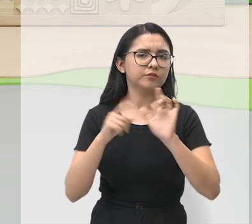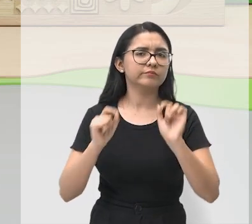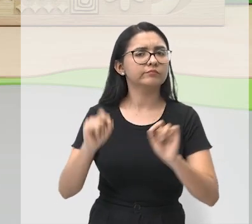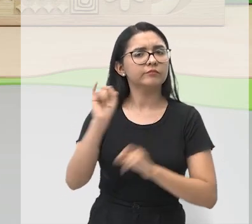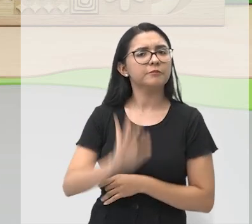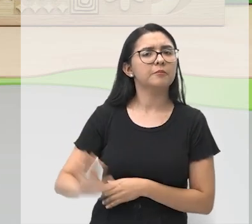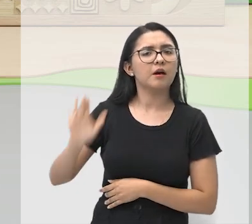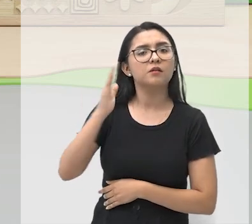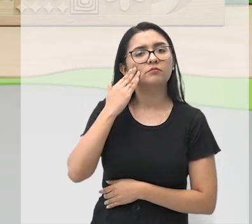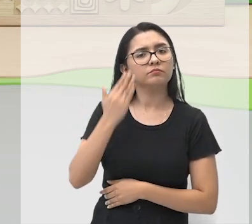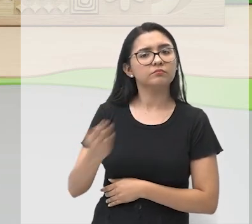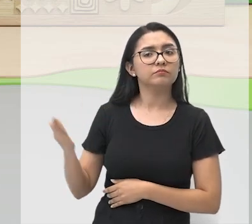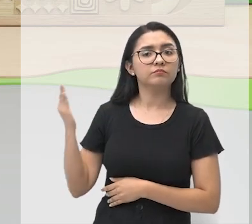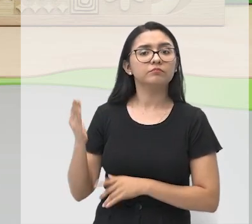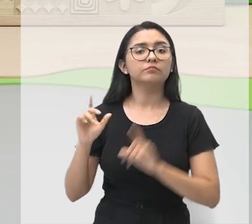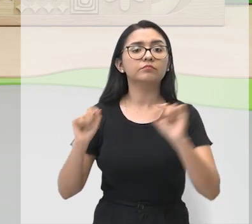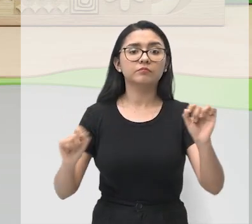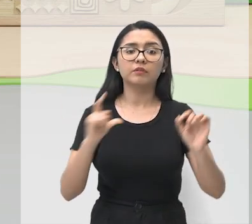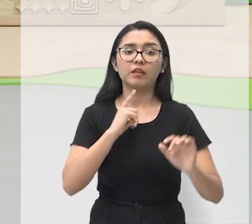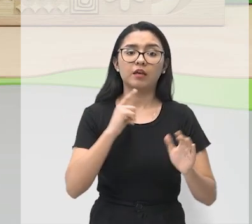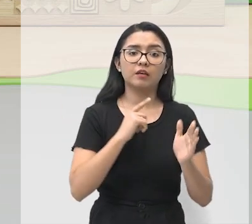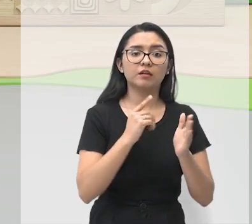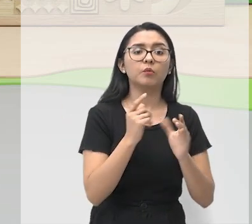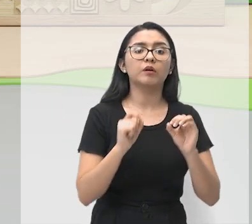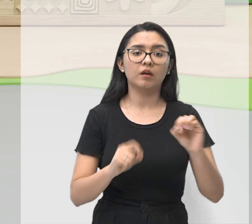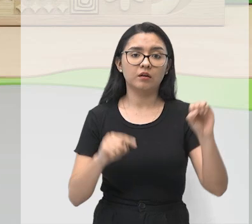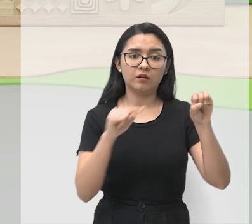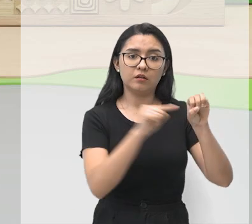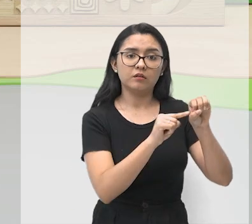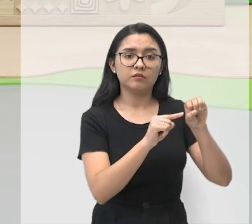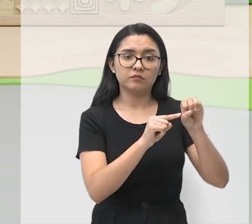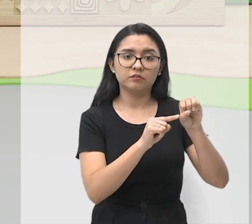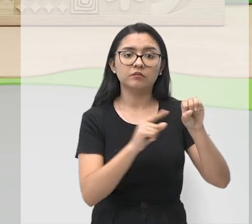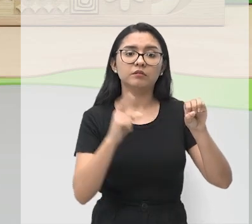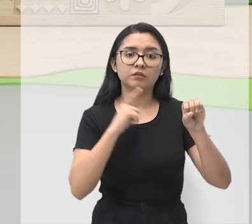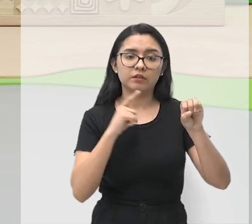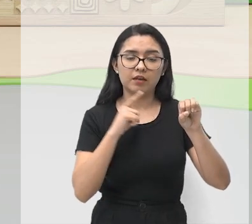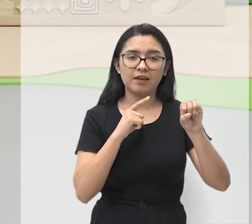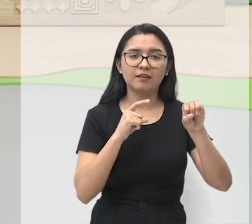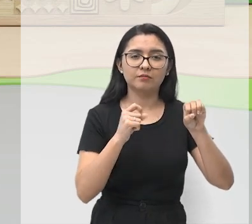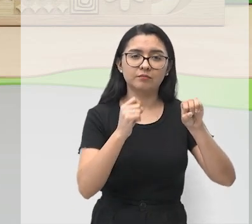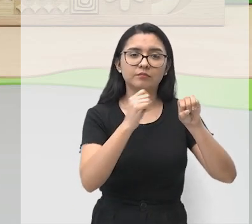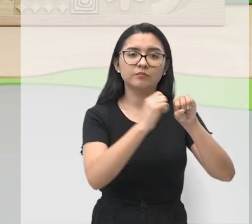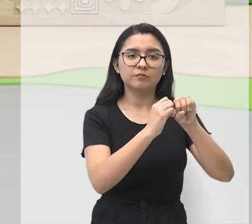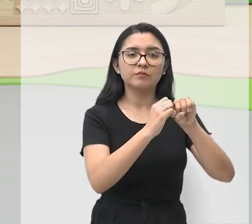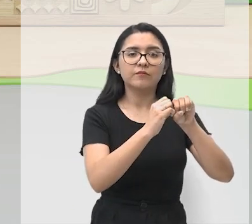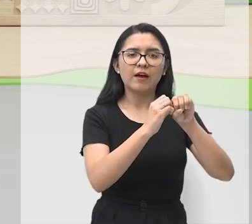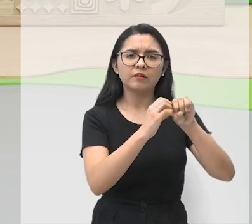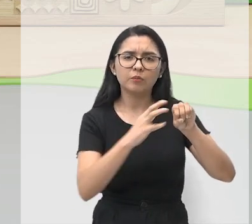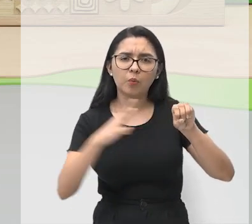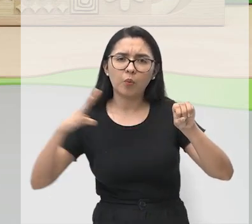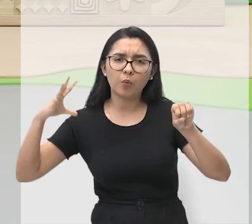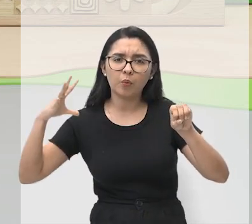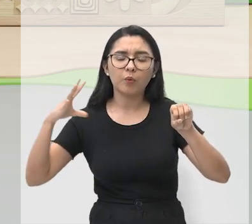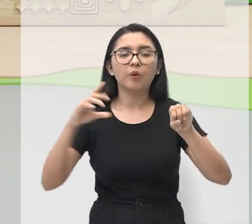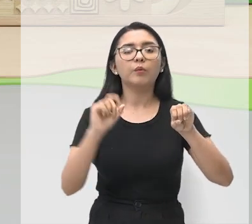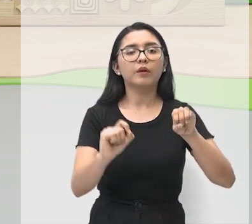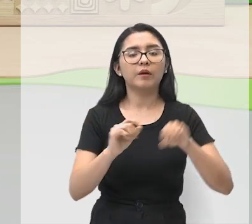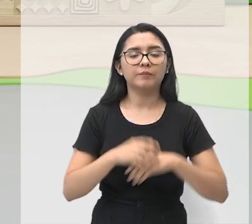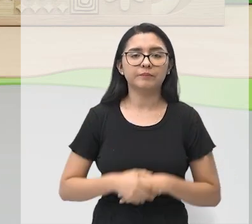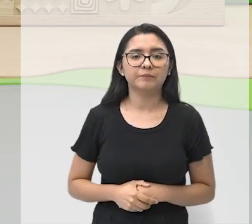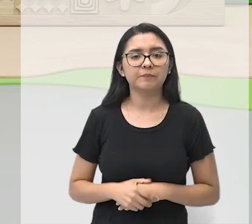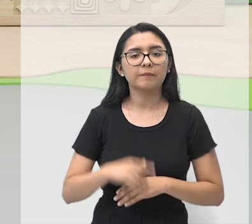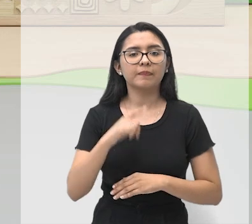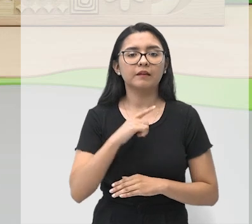informação? Nós temos aqui no início o quê? Uma expansão, certo? Onde